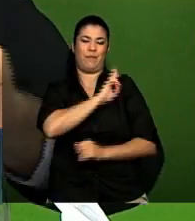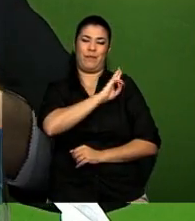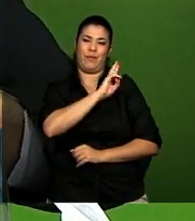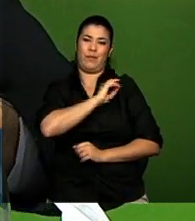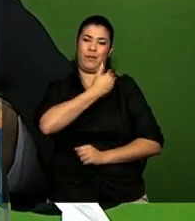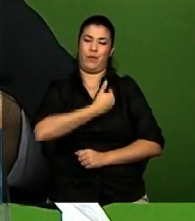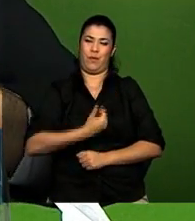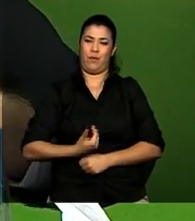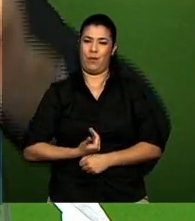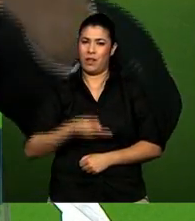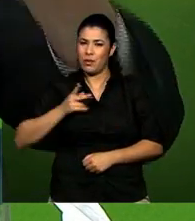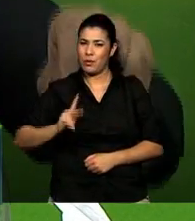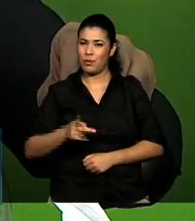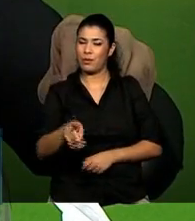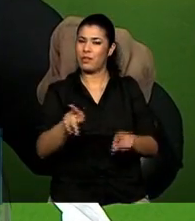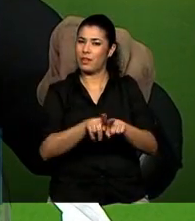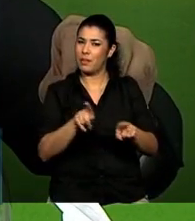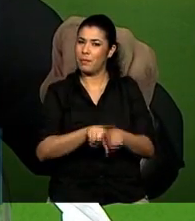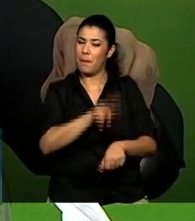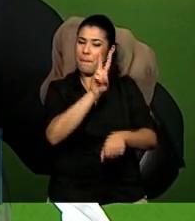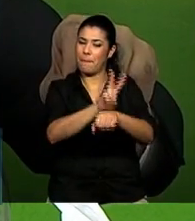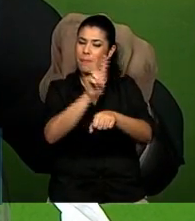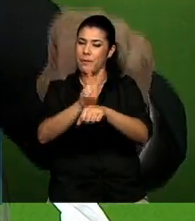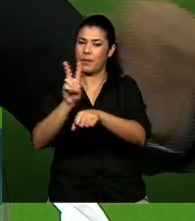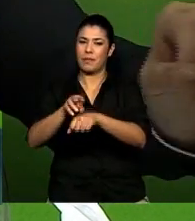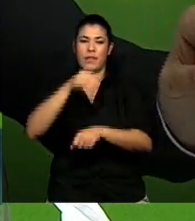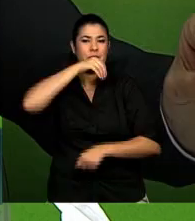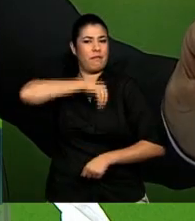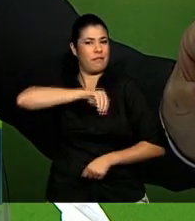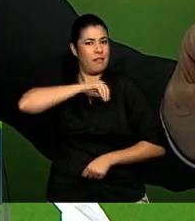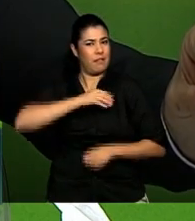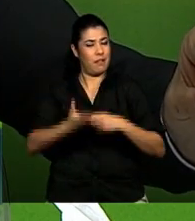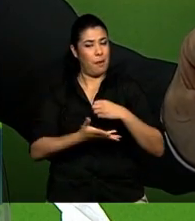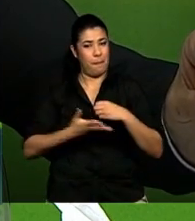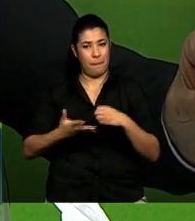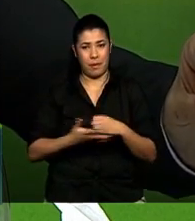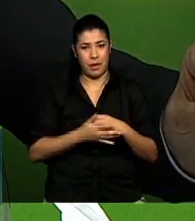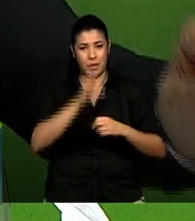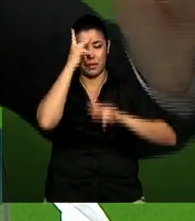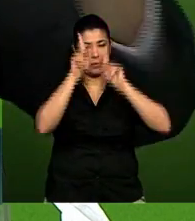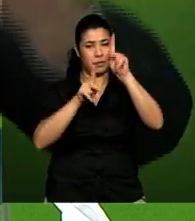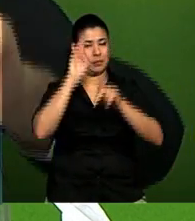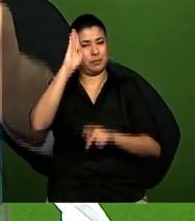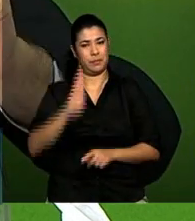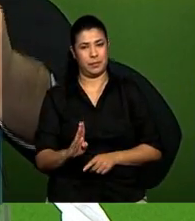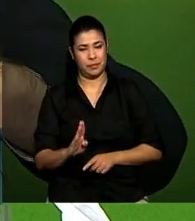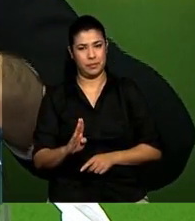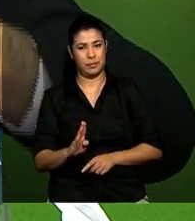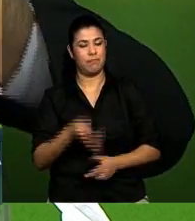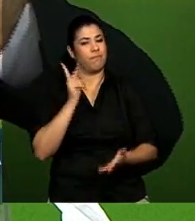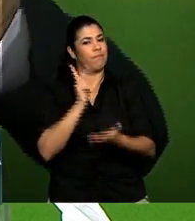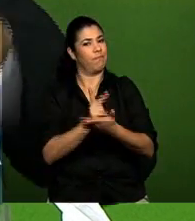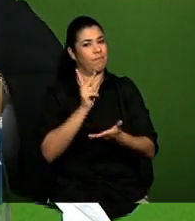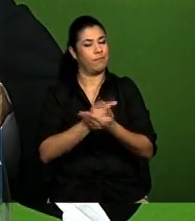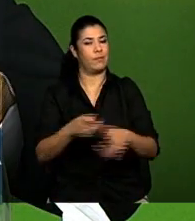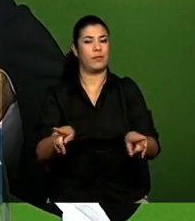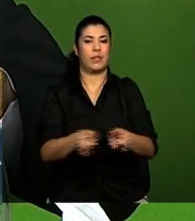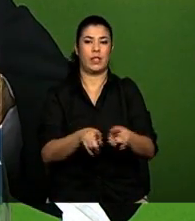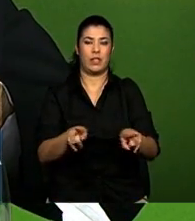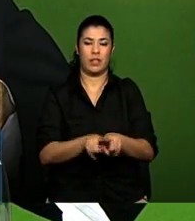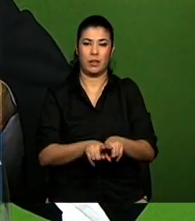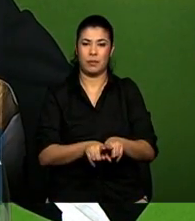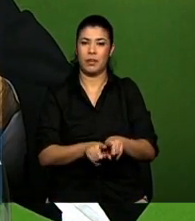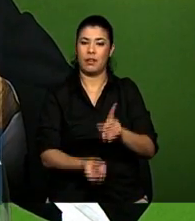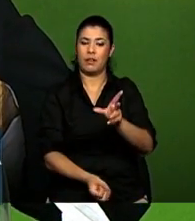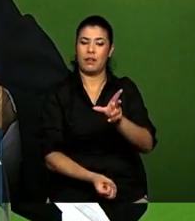continuará sendo e preservando a renda do povo brasileiro e ao mesmo tempo sustentando